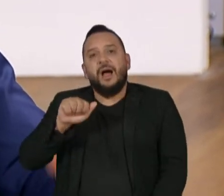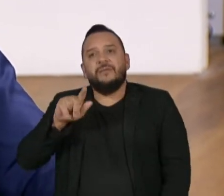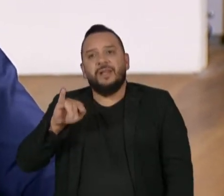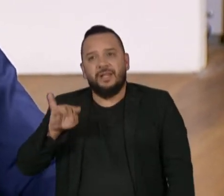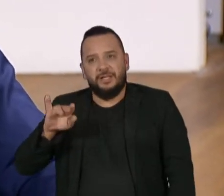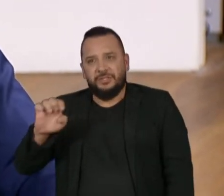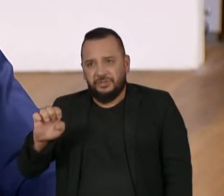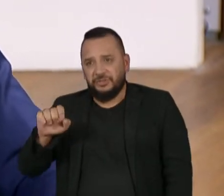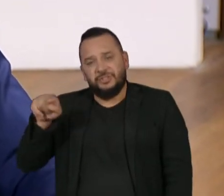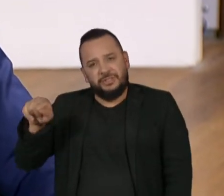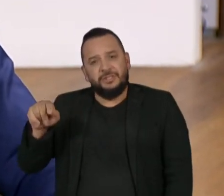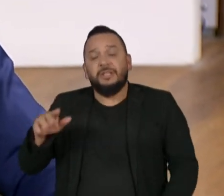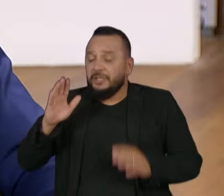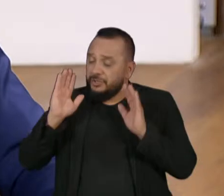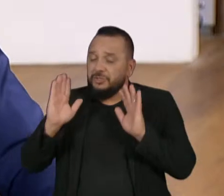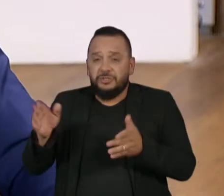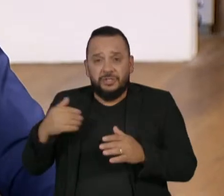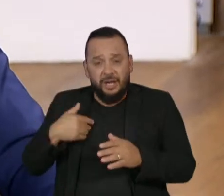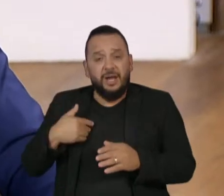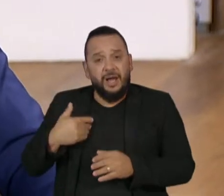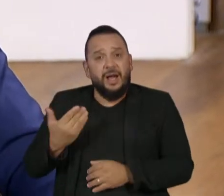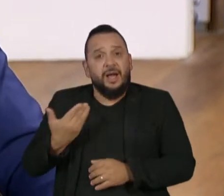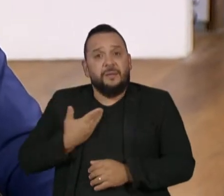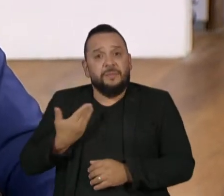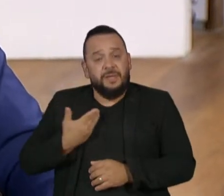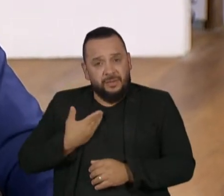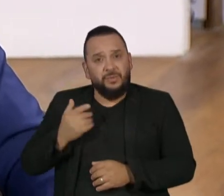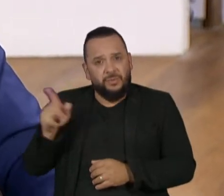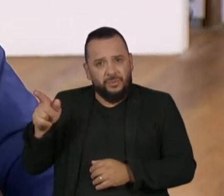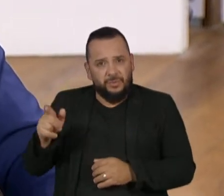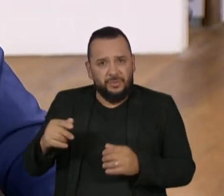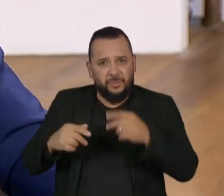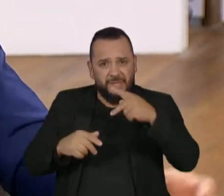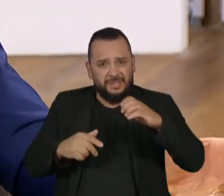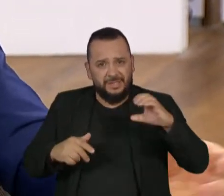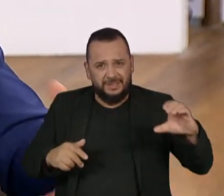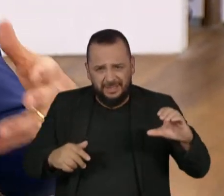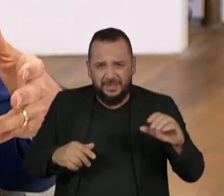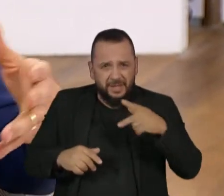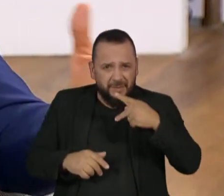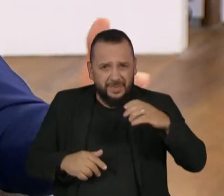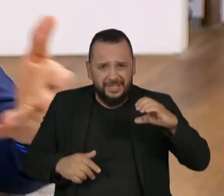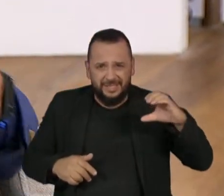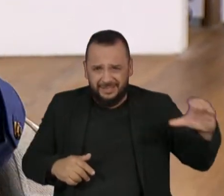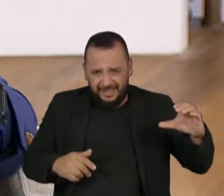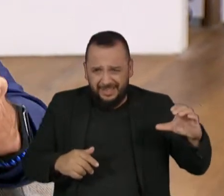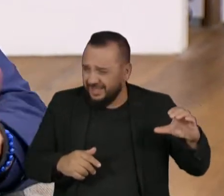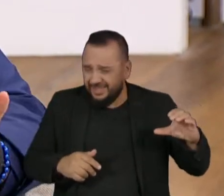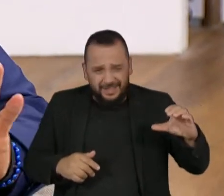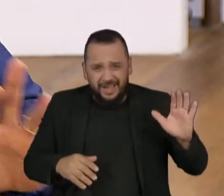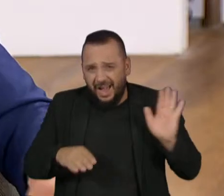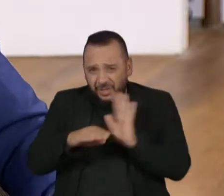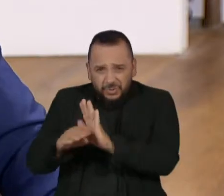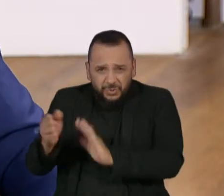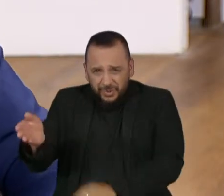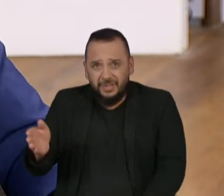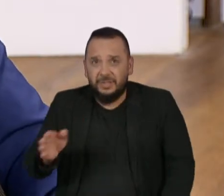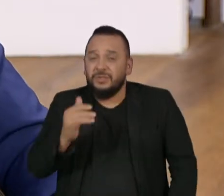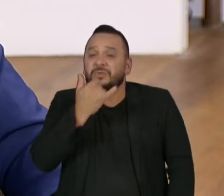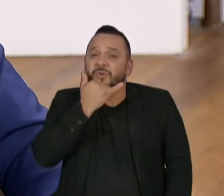o PCC não ajudou ele, porque foi noticiado hoje que ele está sendo despejado da casa dele. Vocês gostam de criar, quando eu falo você, com todo respeito, te tirando, tá,